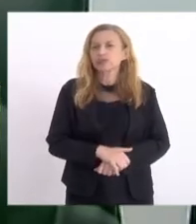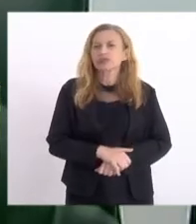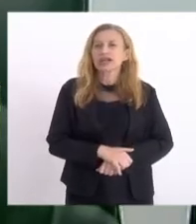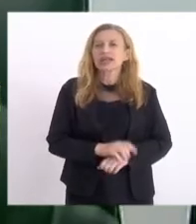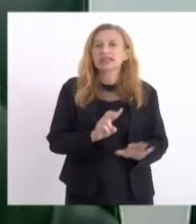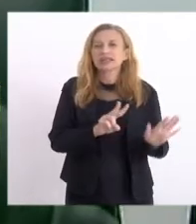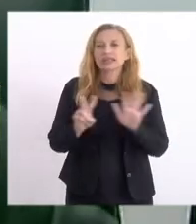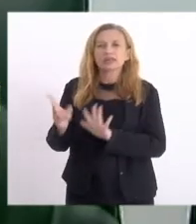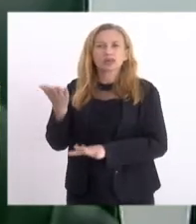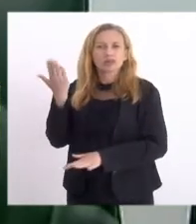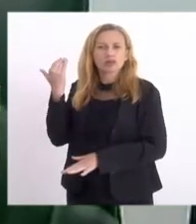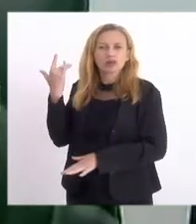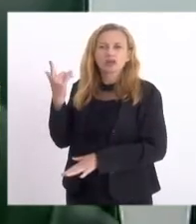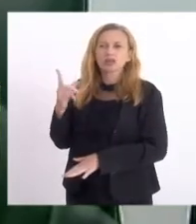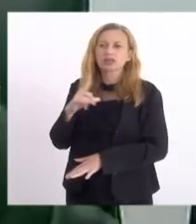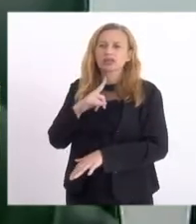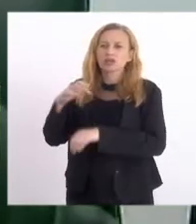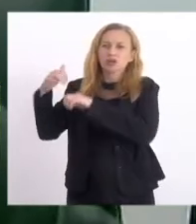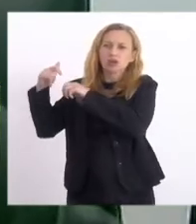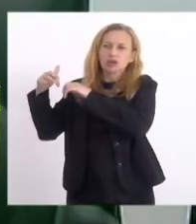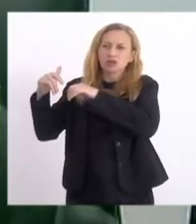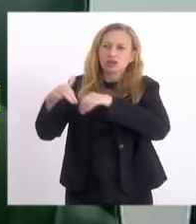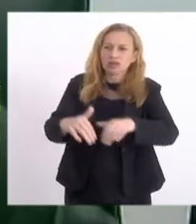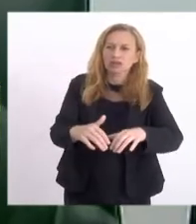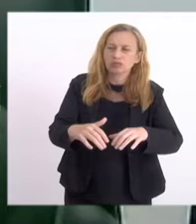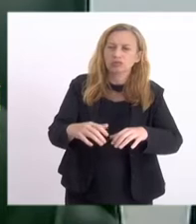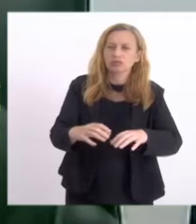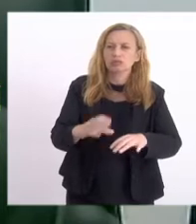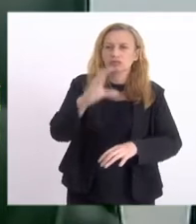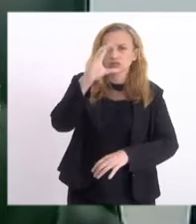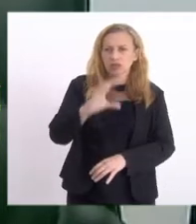semana passada, tivemos a invasão de uma igreja católica.